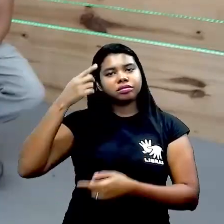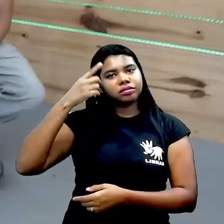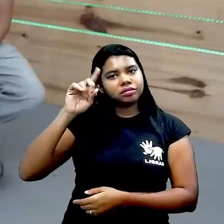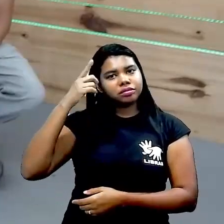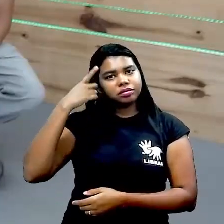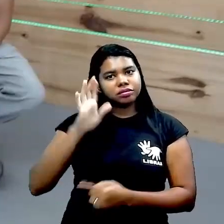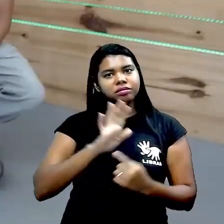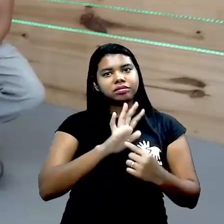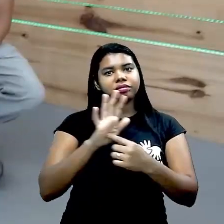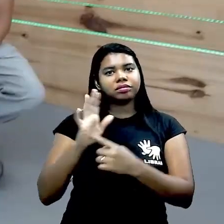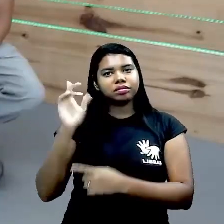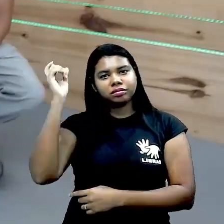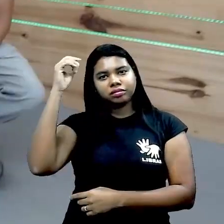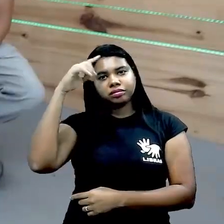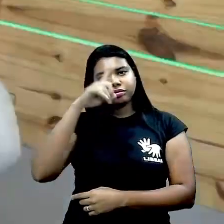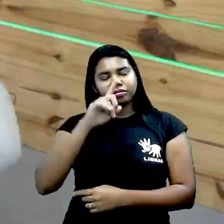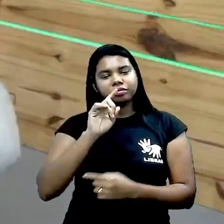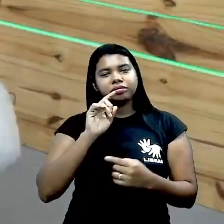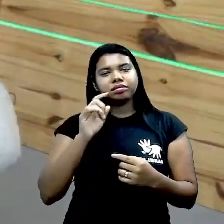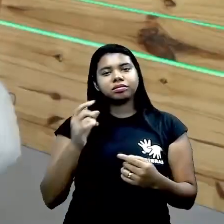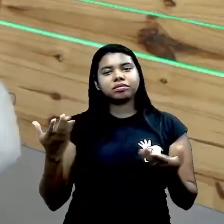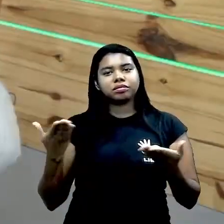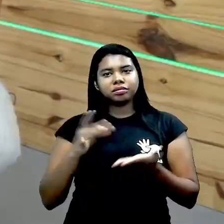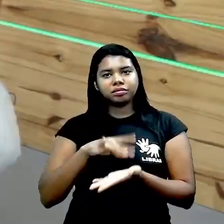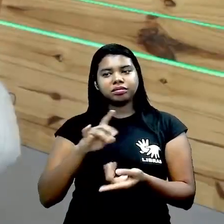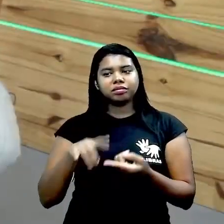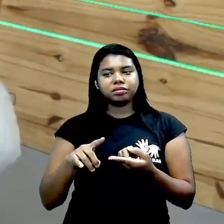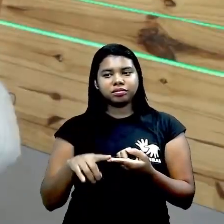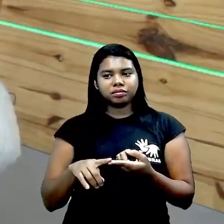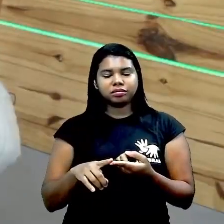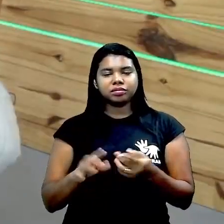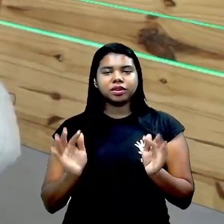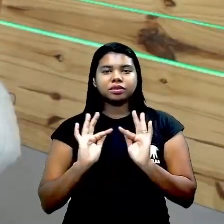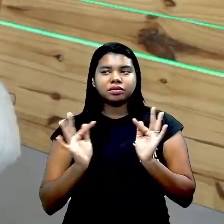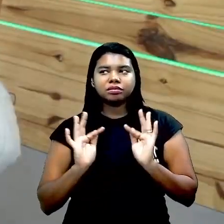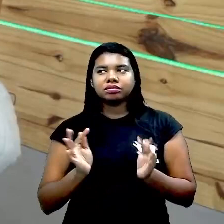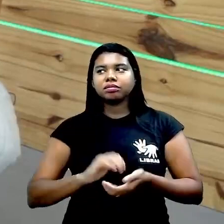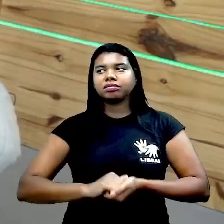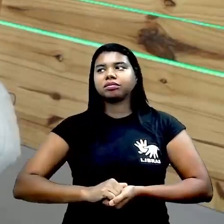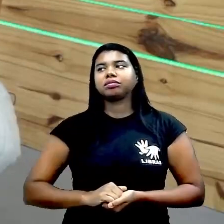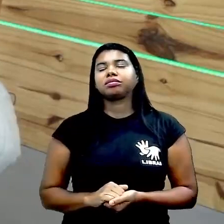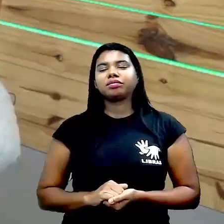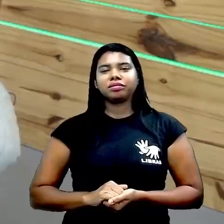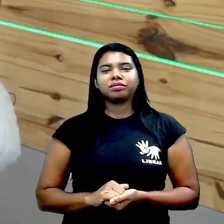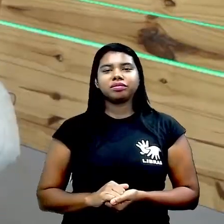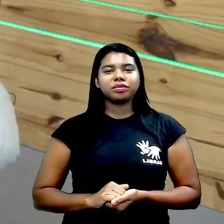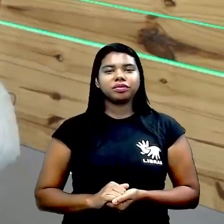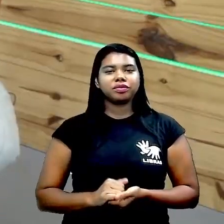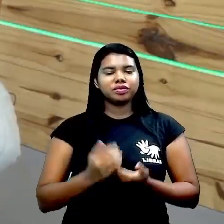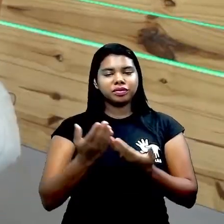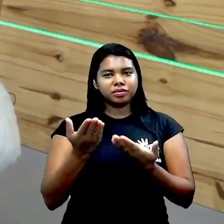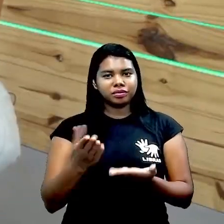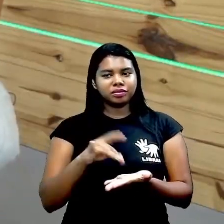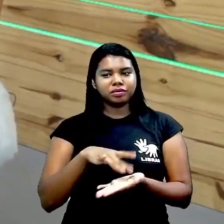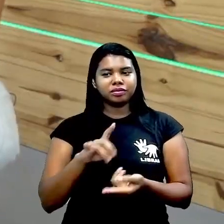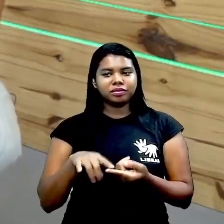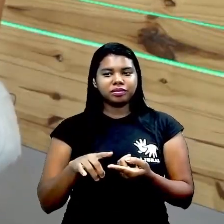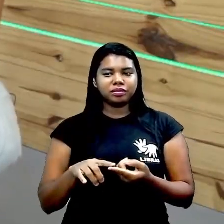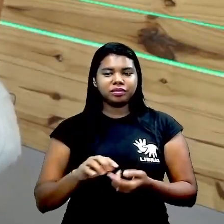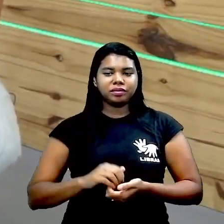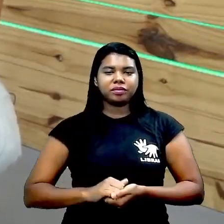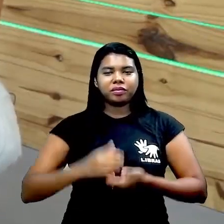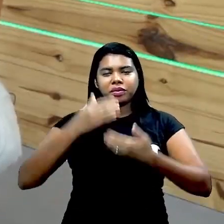levando algumas dúvidas e tirando essas dúvidas de uma forma bem tranquila, né, que foi o que a gente trouxe. Então,